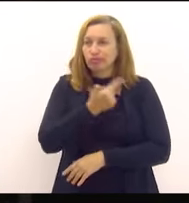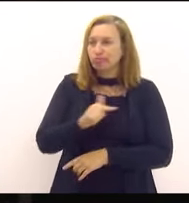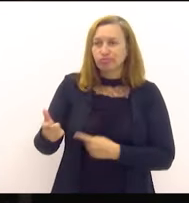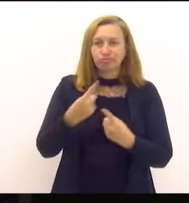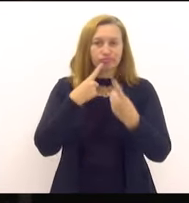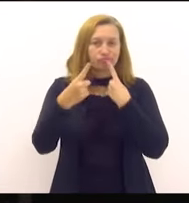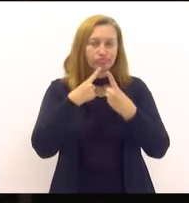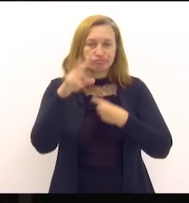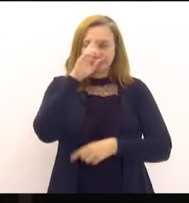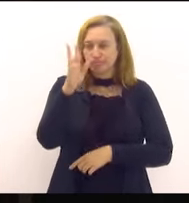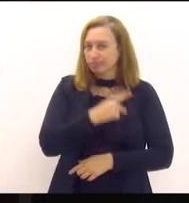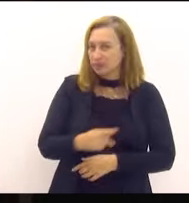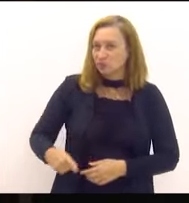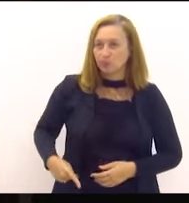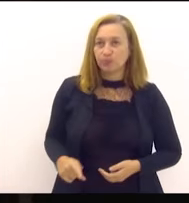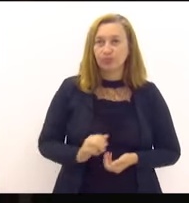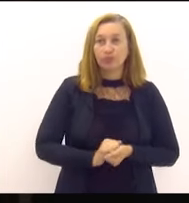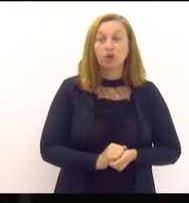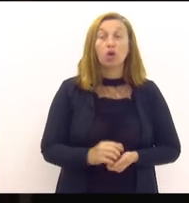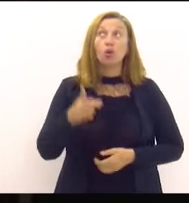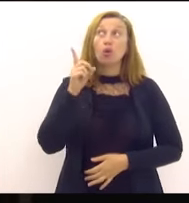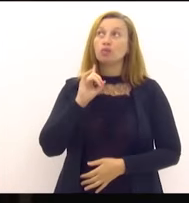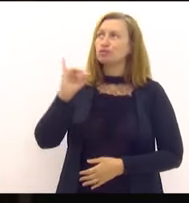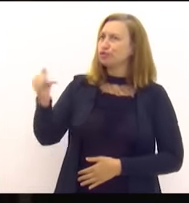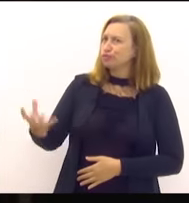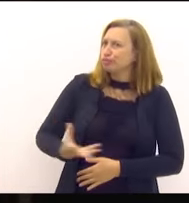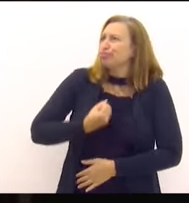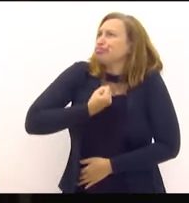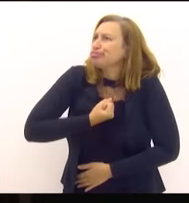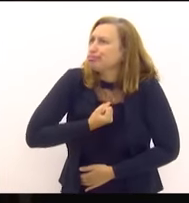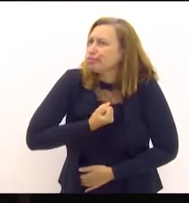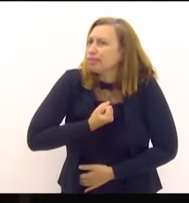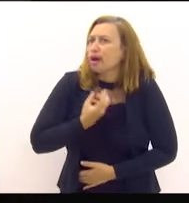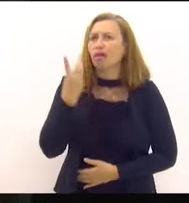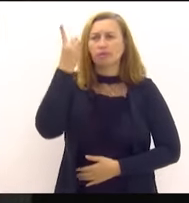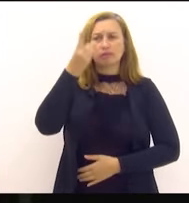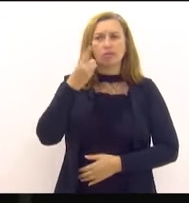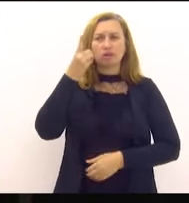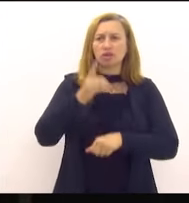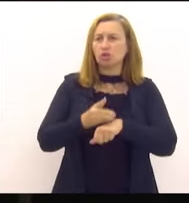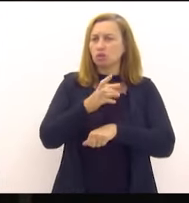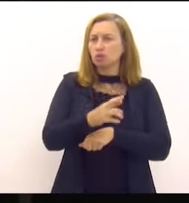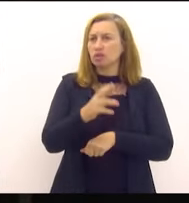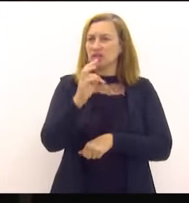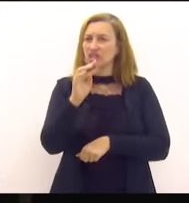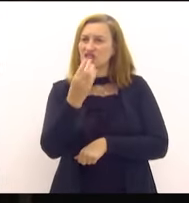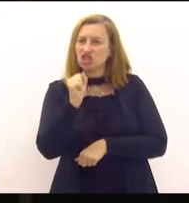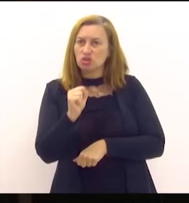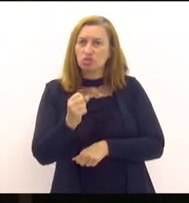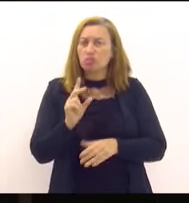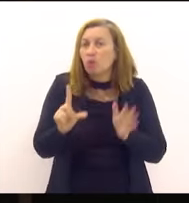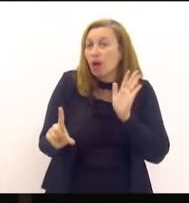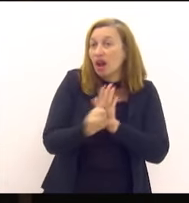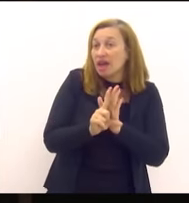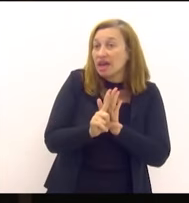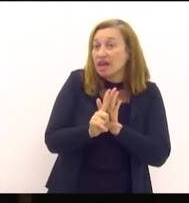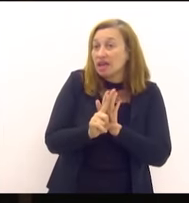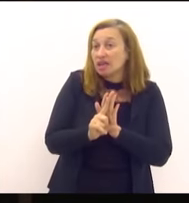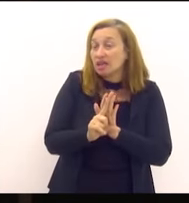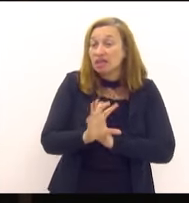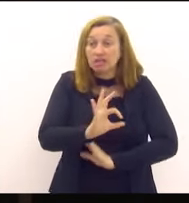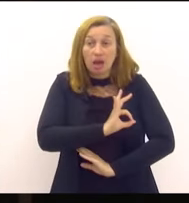diálogo, presidente. Um belo dia a gente foi surpreendido, deputado doutor Serginho, por uma lei orgânica que tinha,